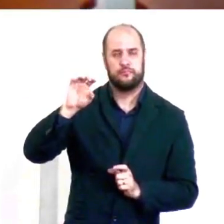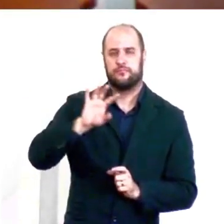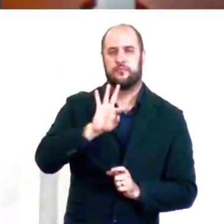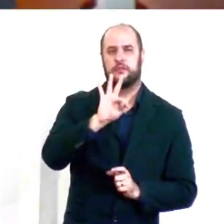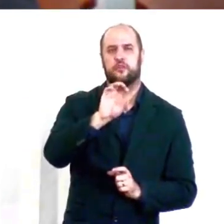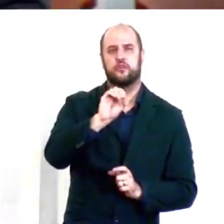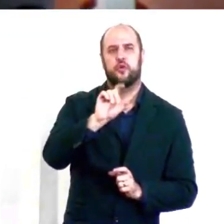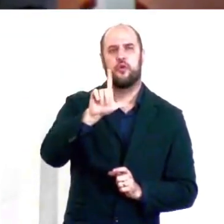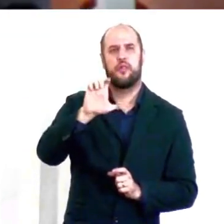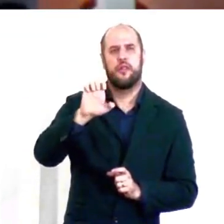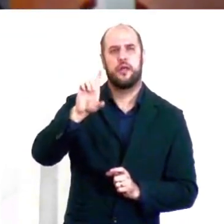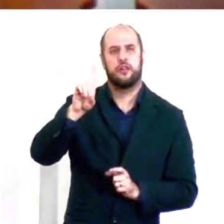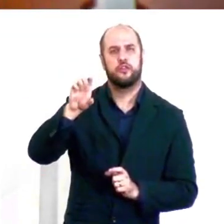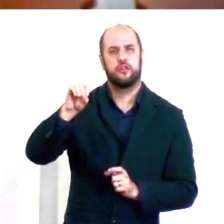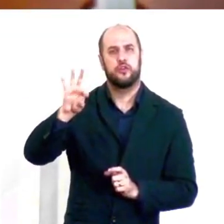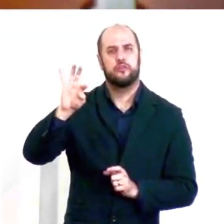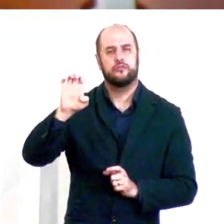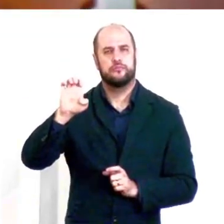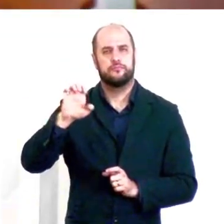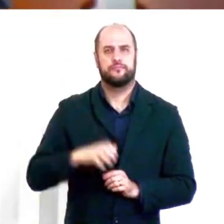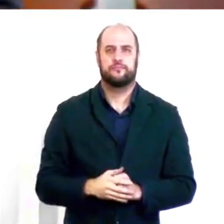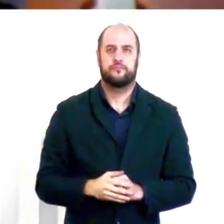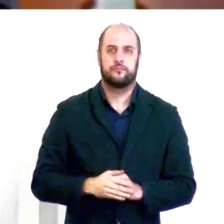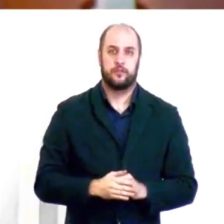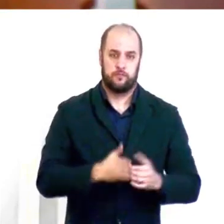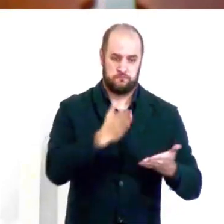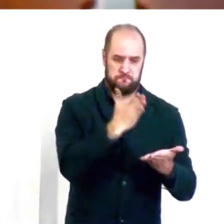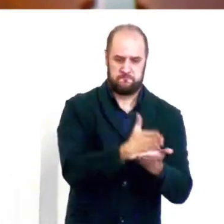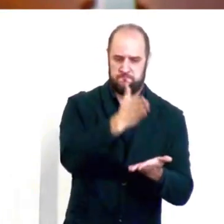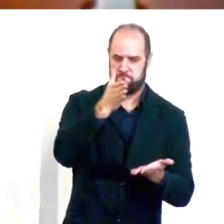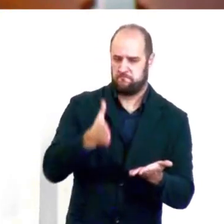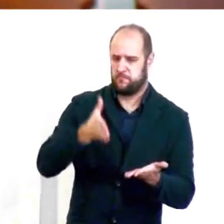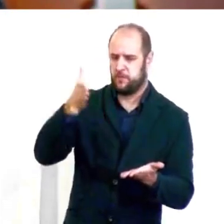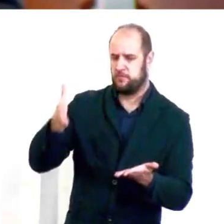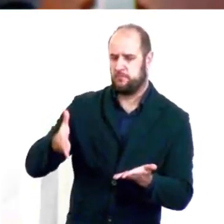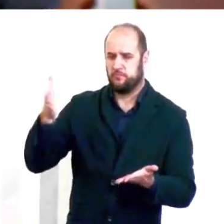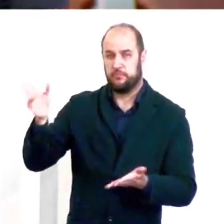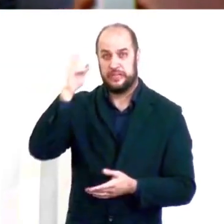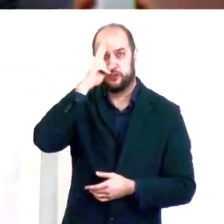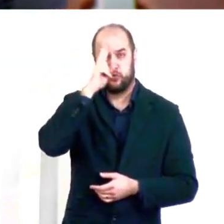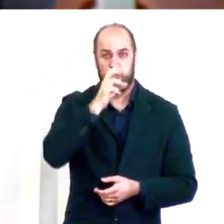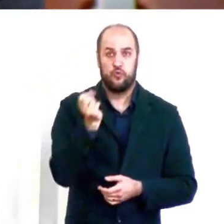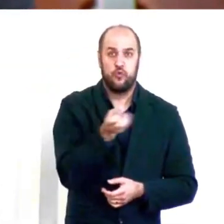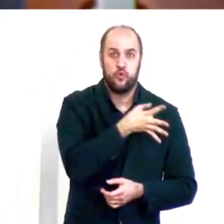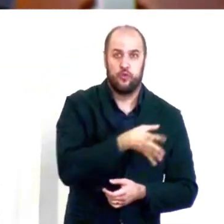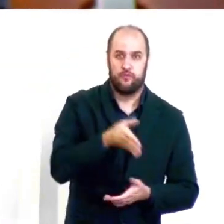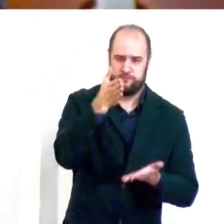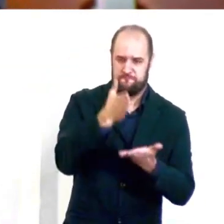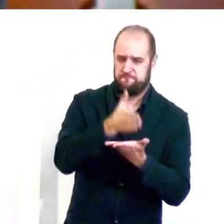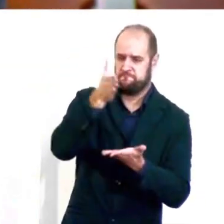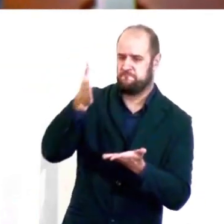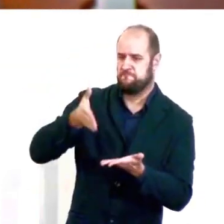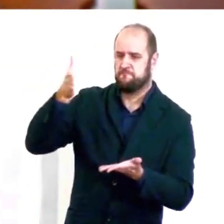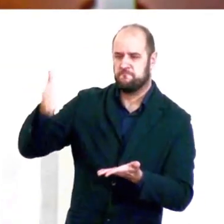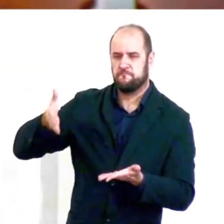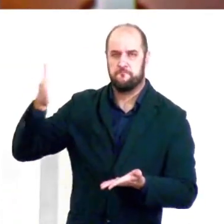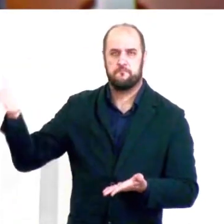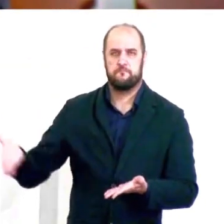27 nós começamos uma nova Toledote, uma nova história. 27 diz: são essas as gerações de